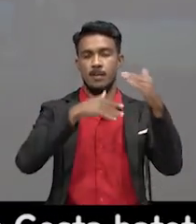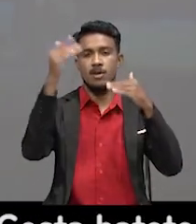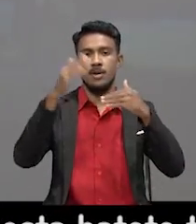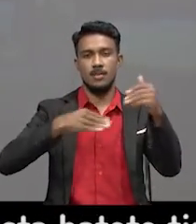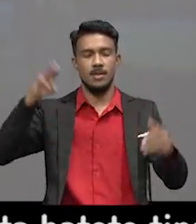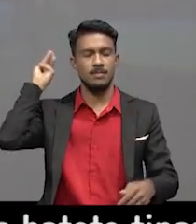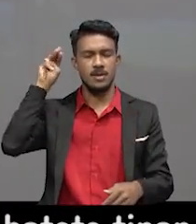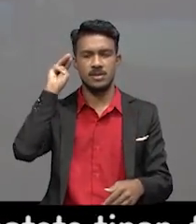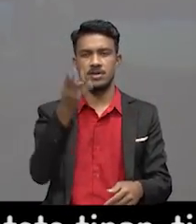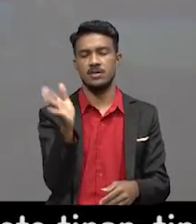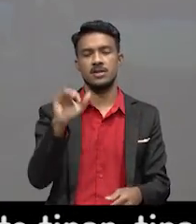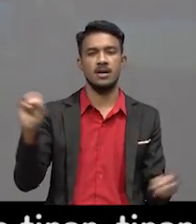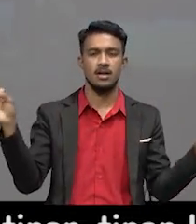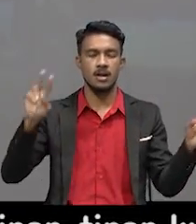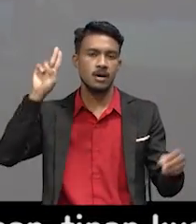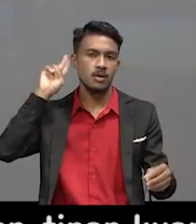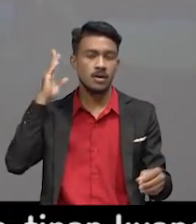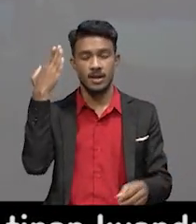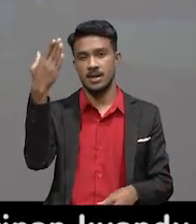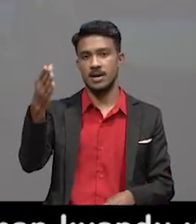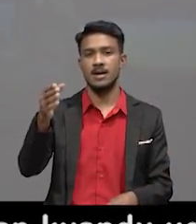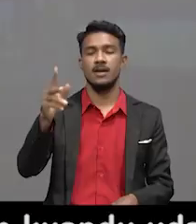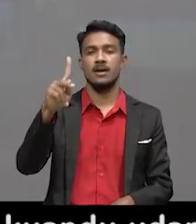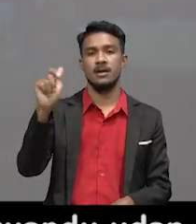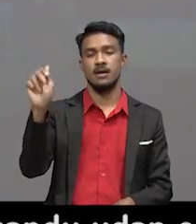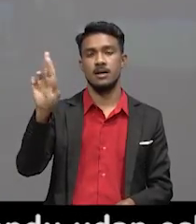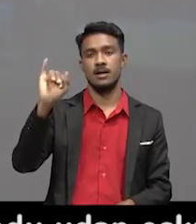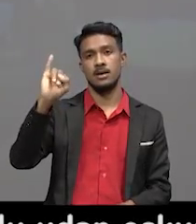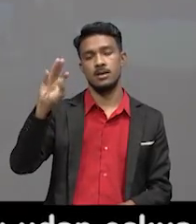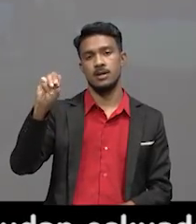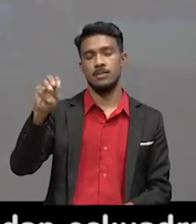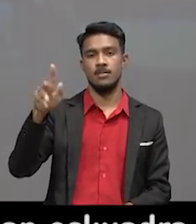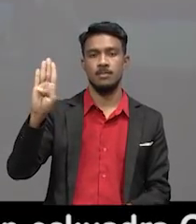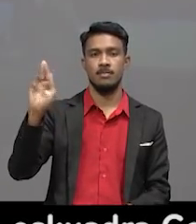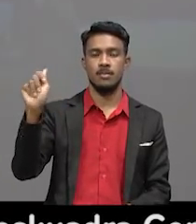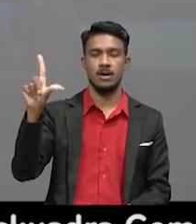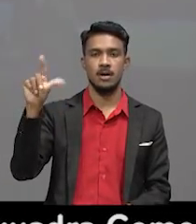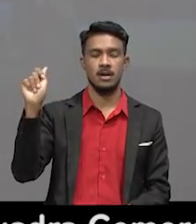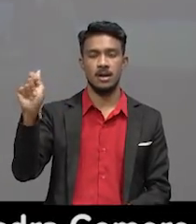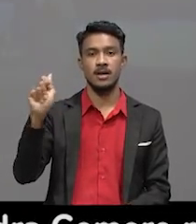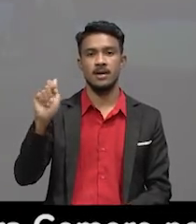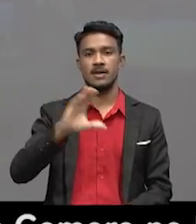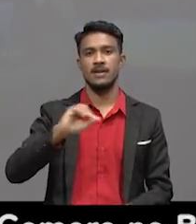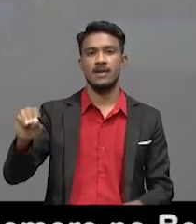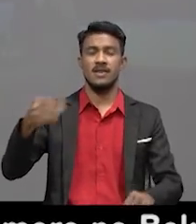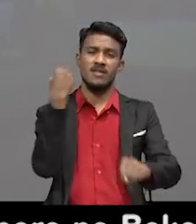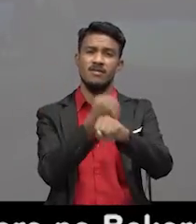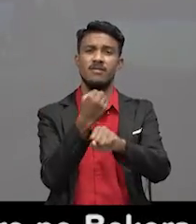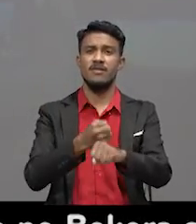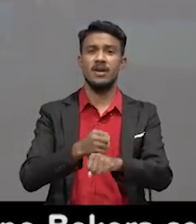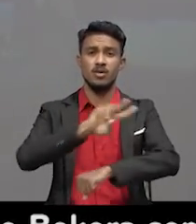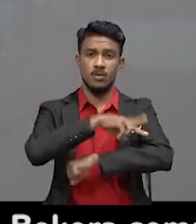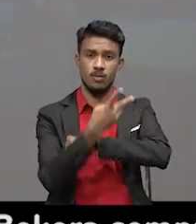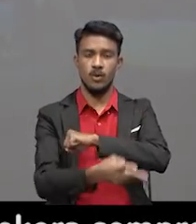Larrona e a Carimbala, fato que mono, fato que bobo, ataca a autoestrada, também sabe que lá ramos, nem